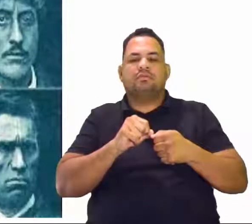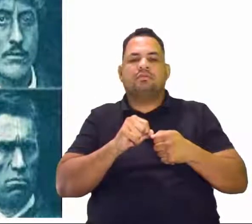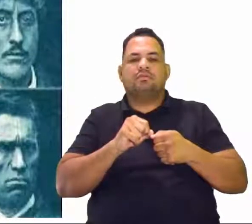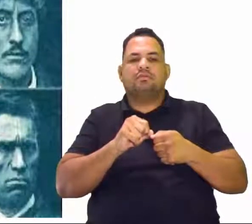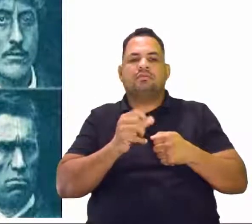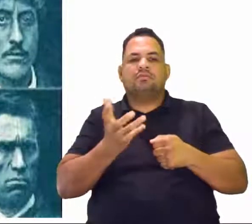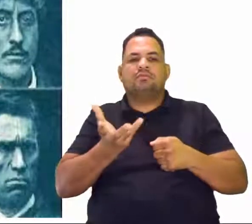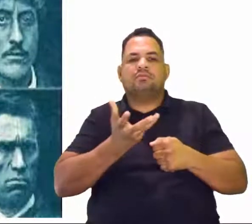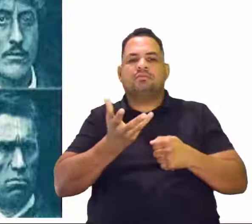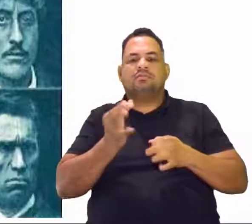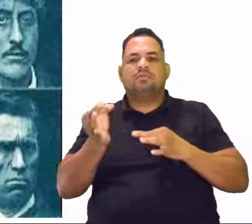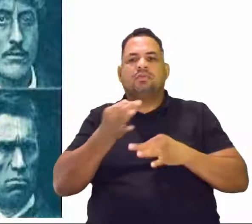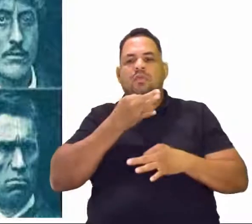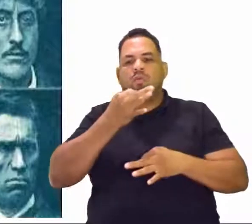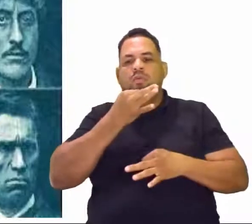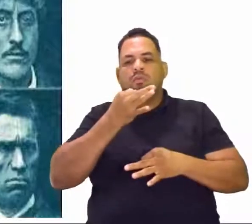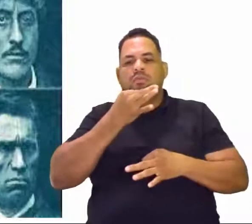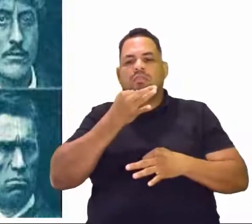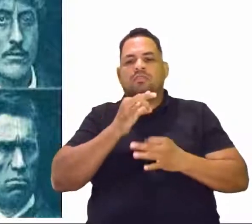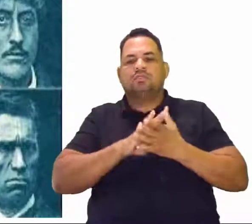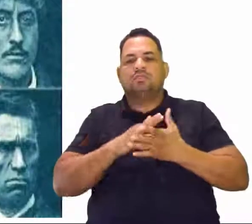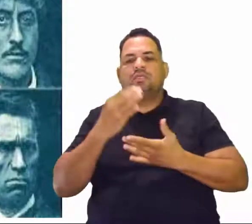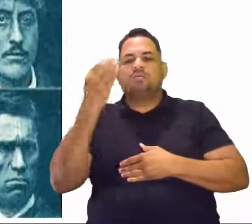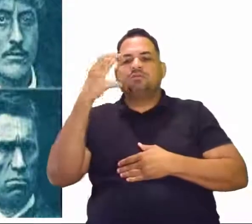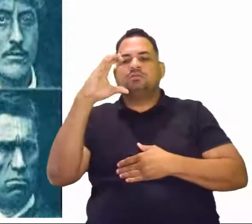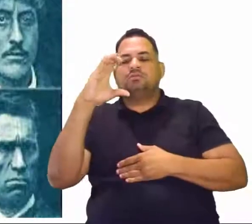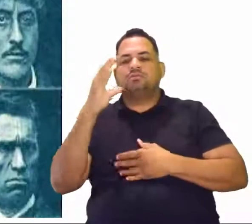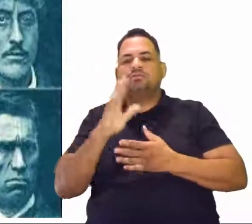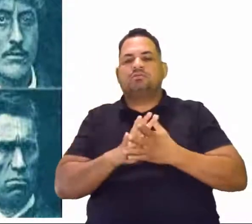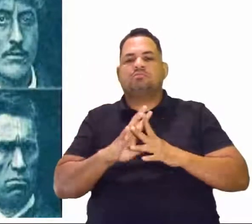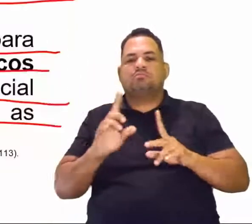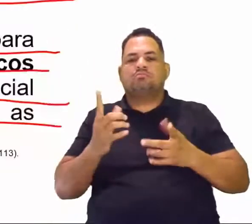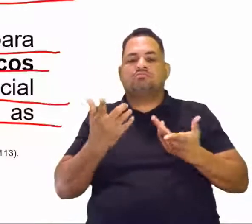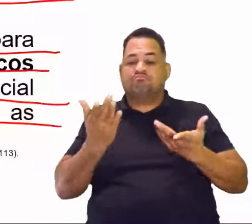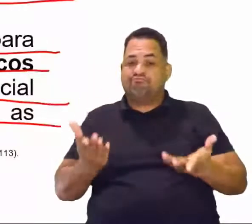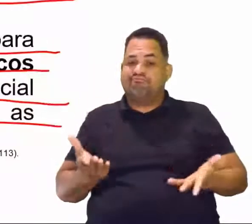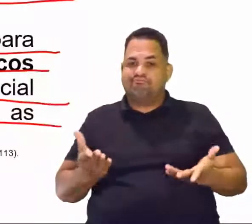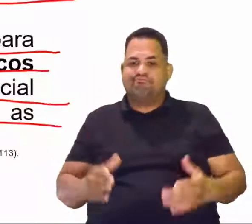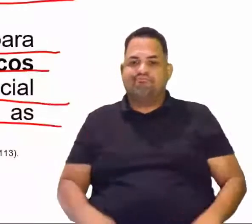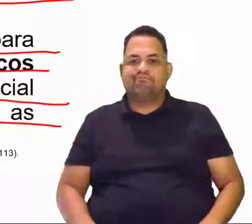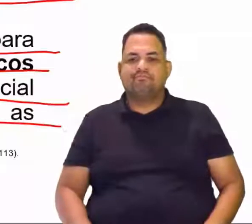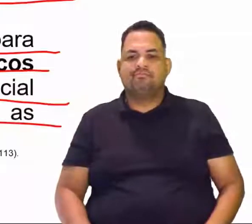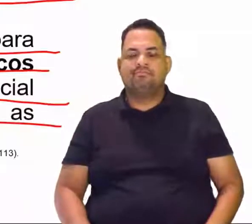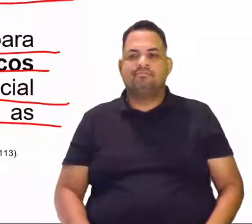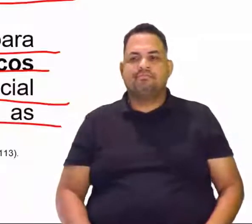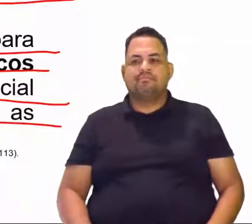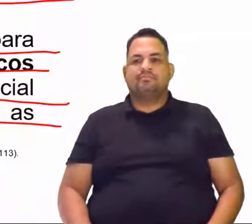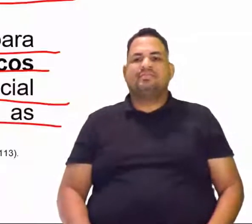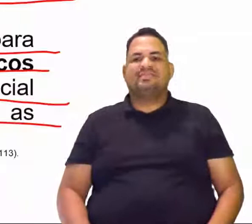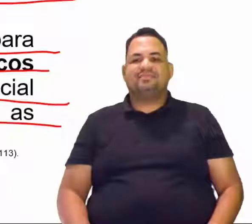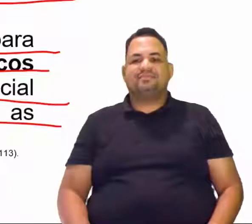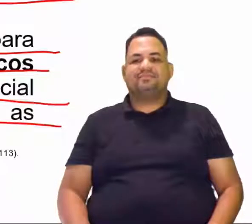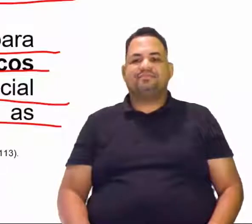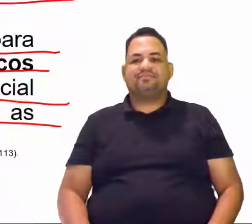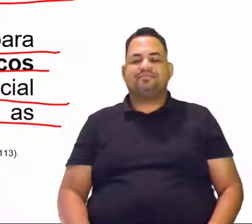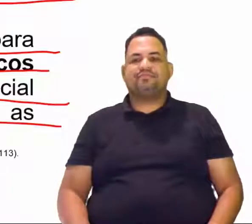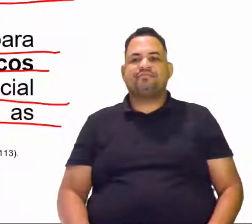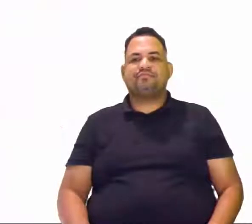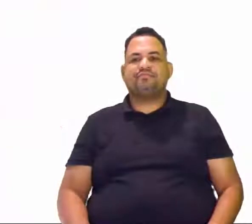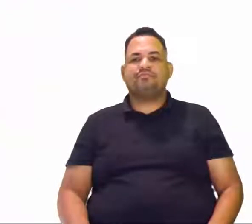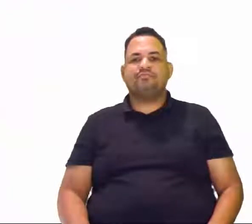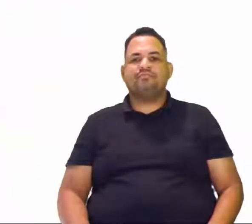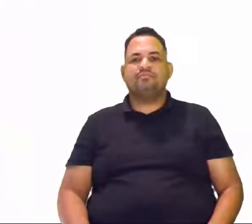eles queriam criar um argumento científico né e EA ciência se prestou a isso aí né esses